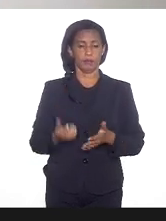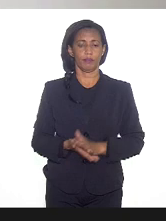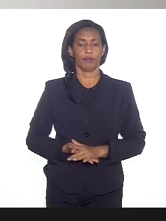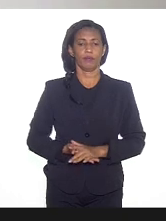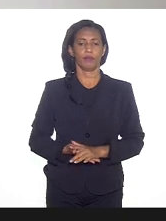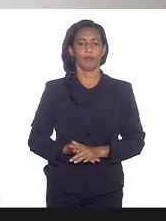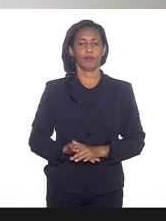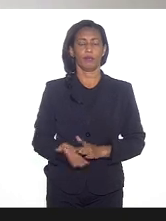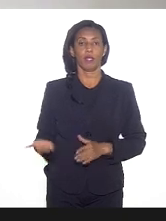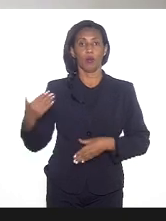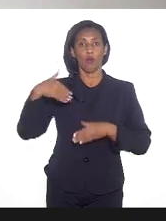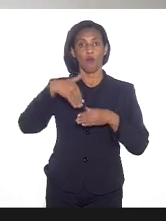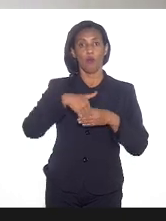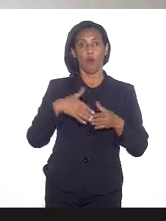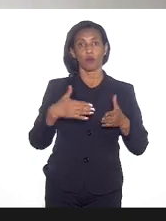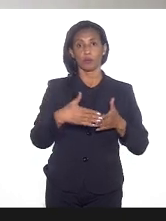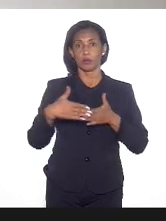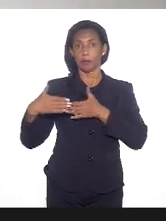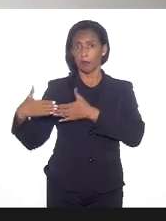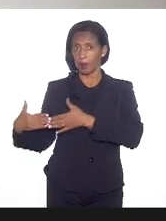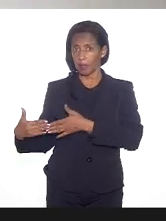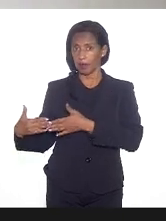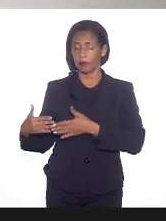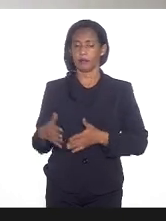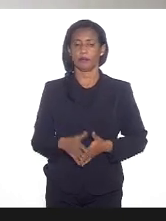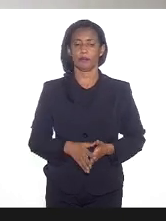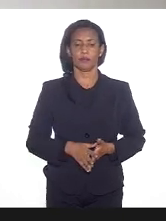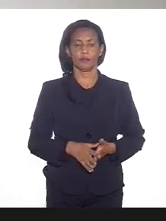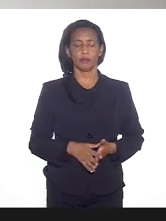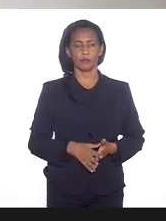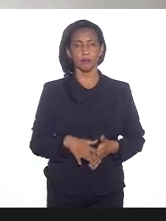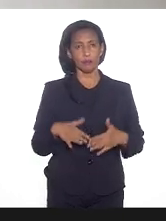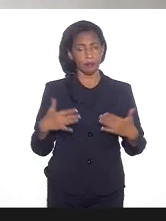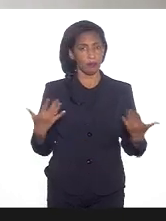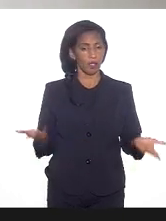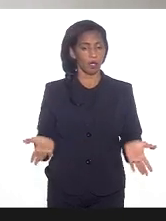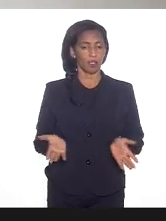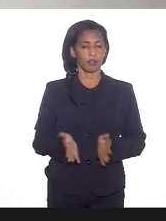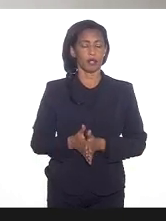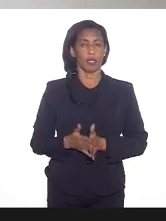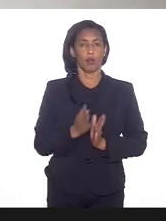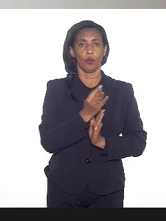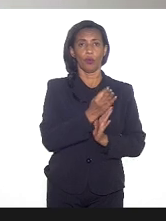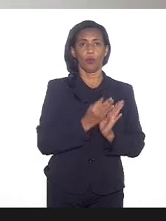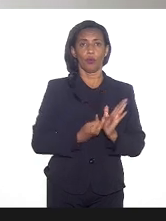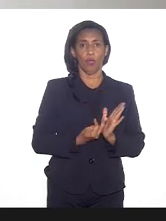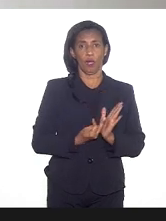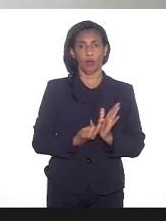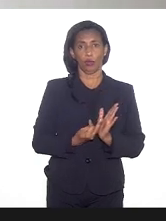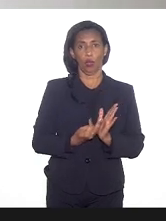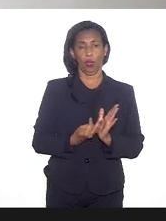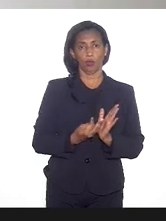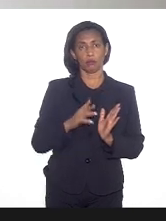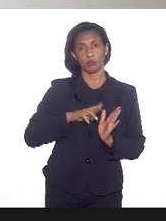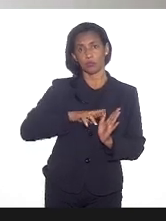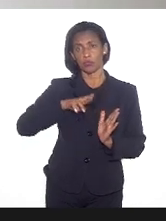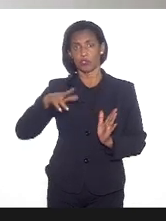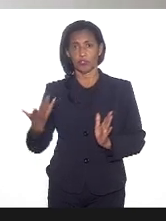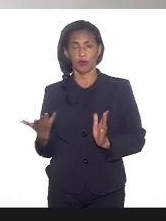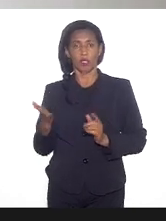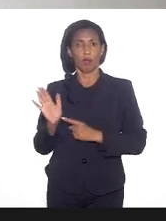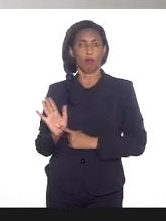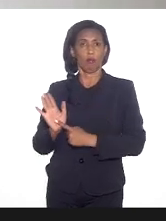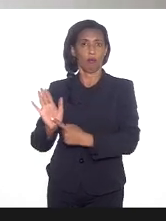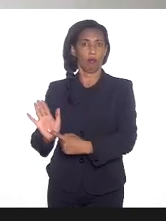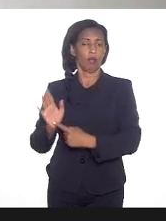de um voto em separado, que é uma espécie de um relatório alternativo apresentado